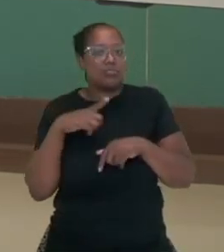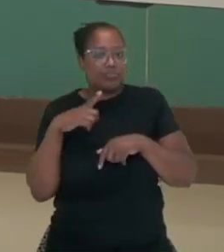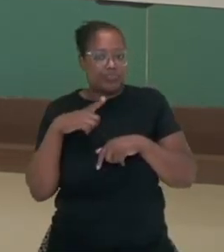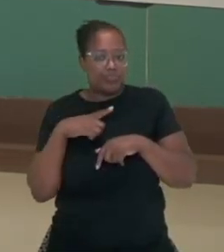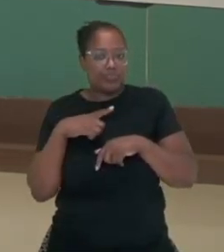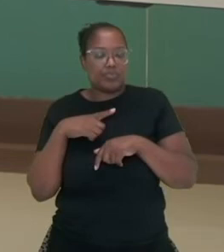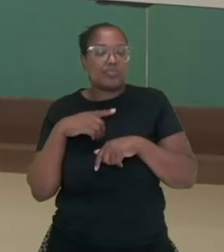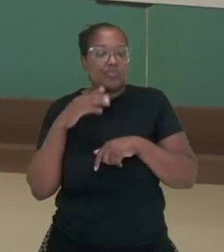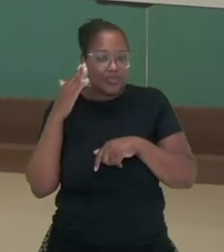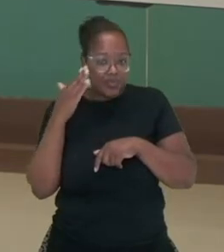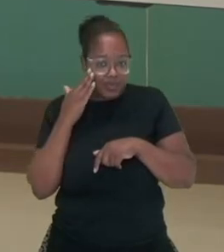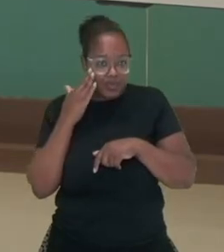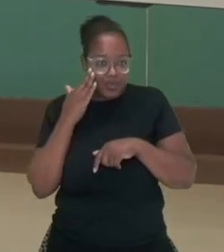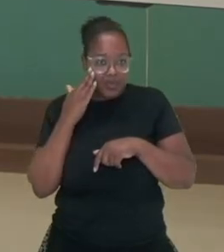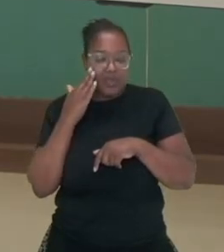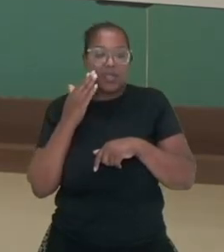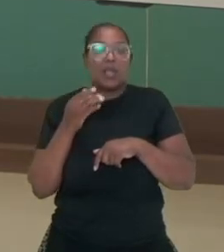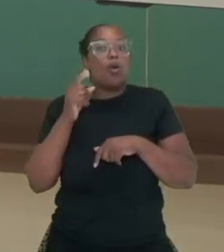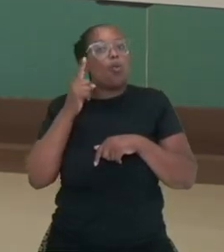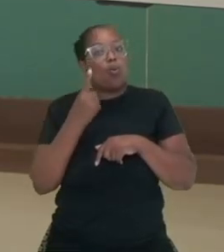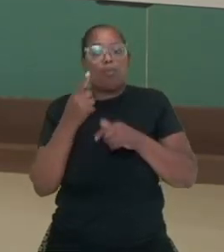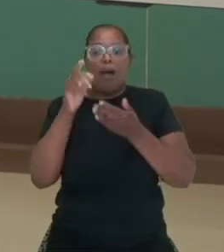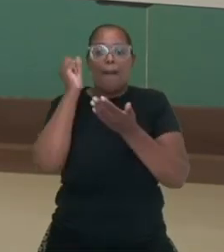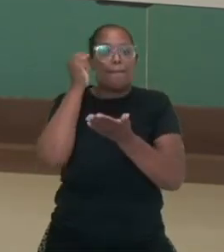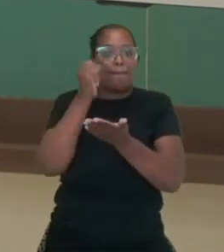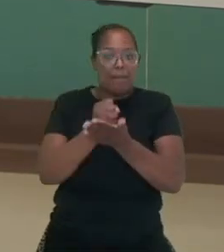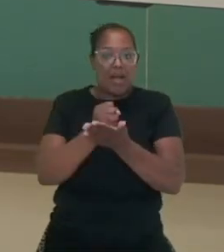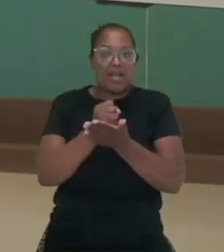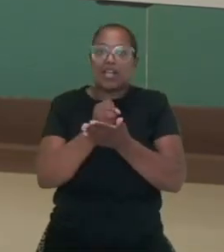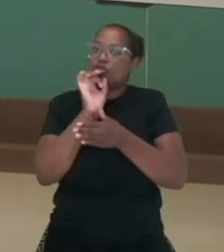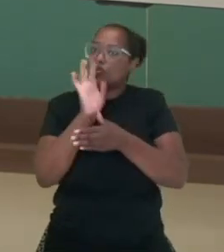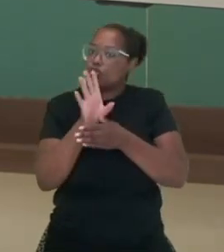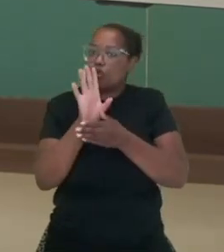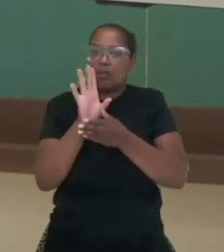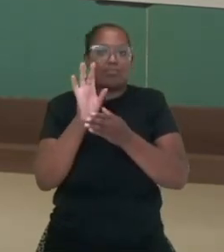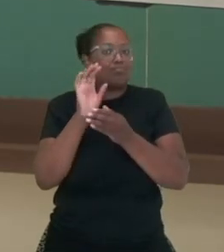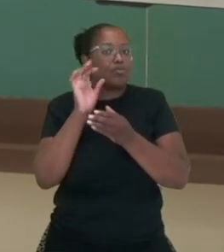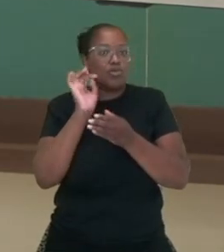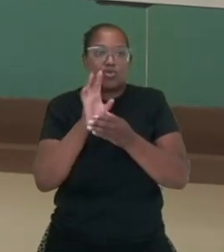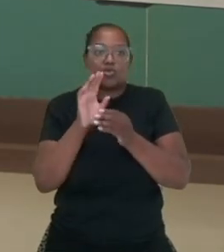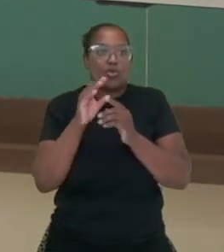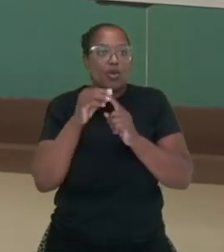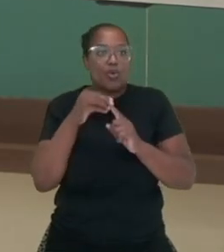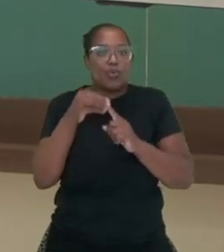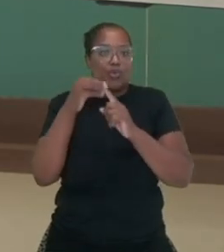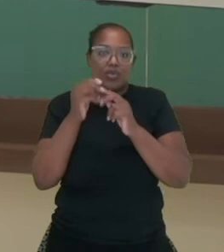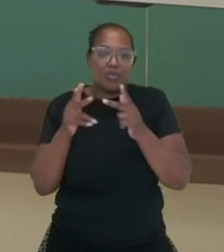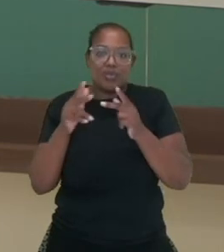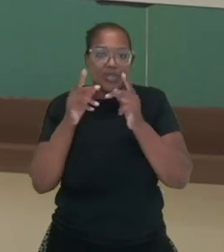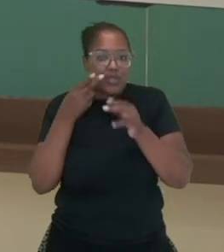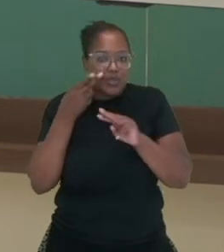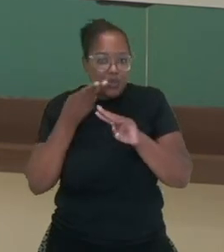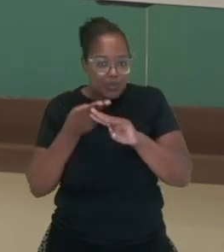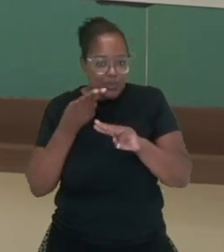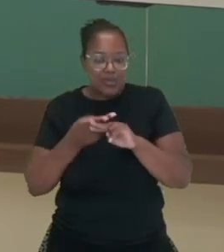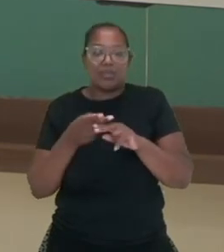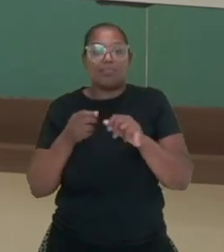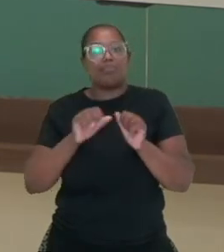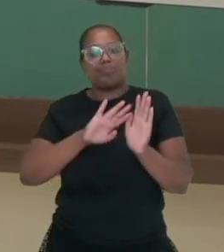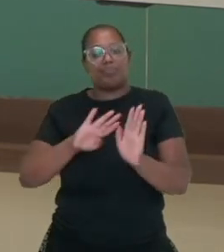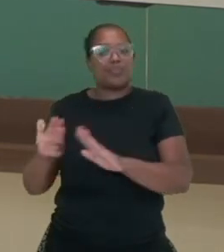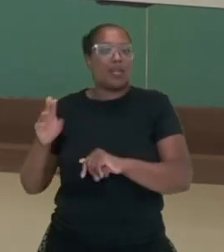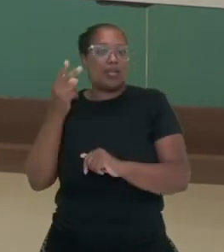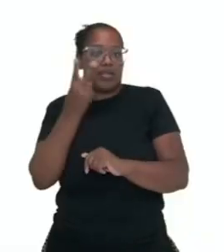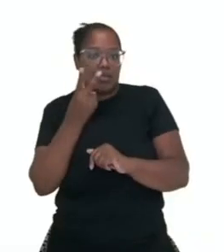o Android, tá? Uma marca específica trabalha com o iOS, ok? Segunda atividade, então, vamos